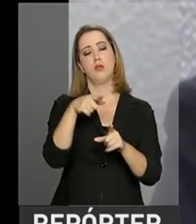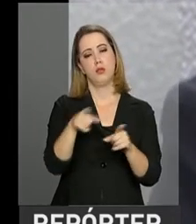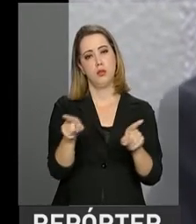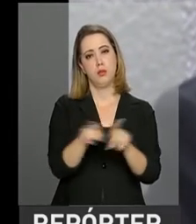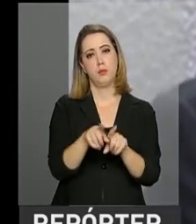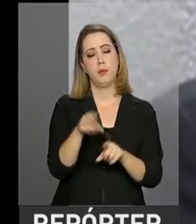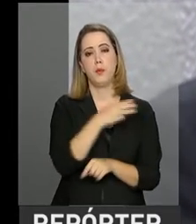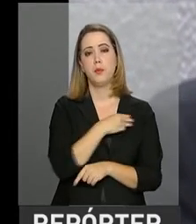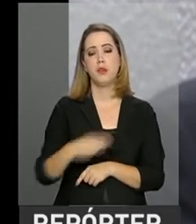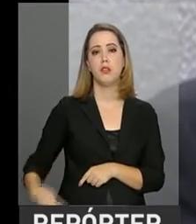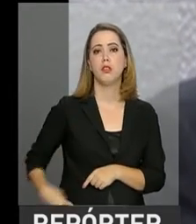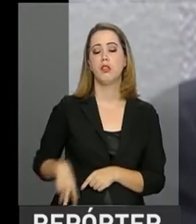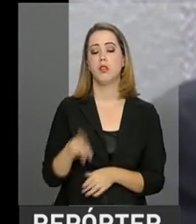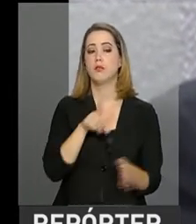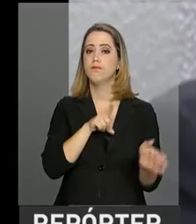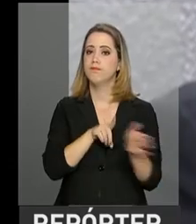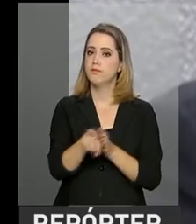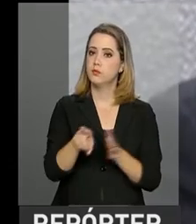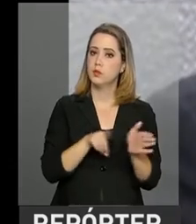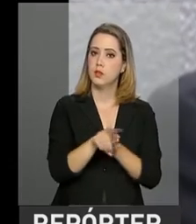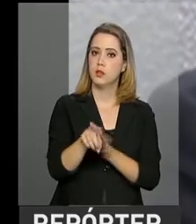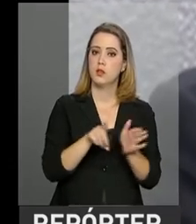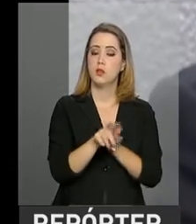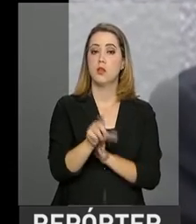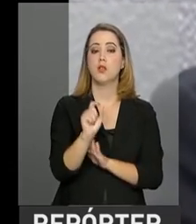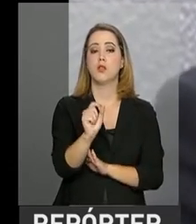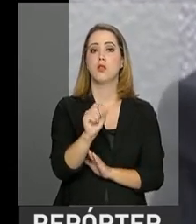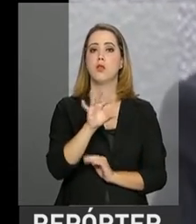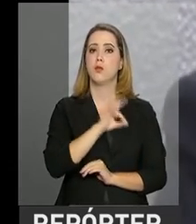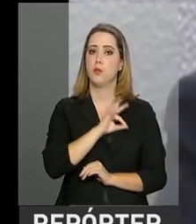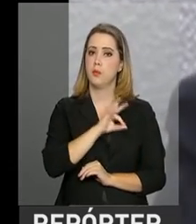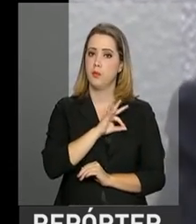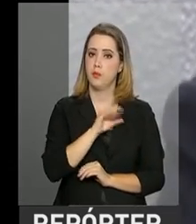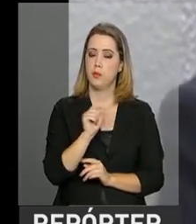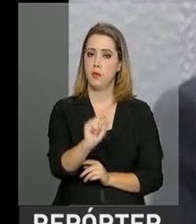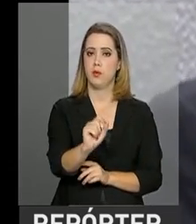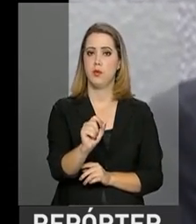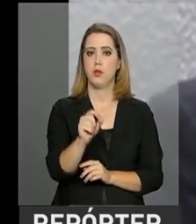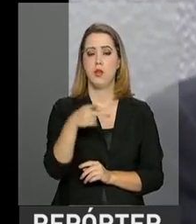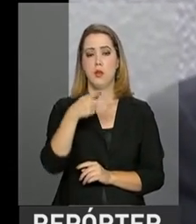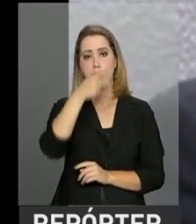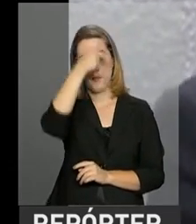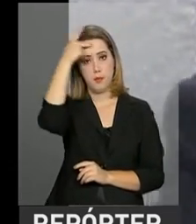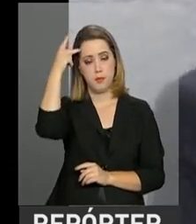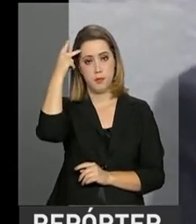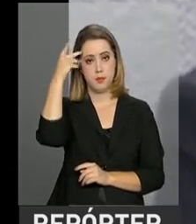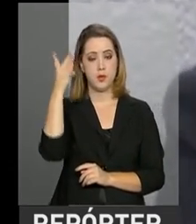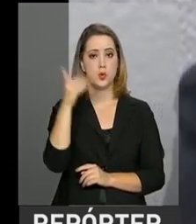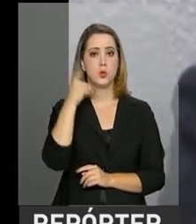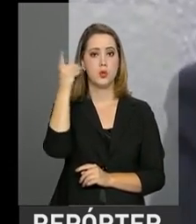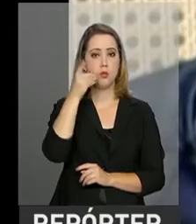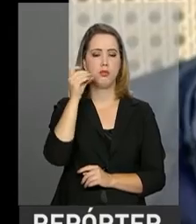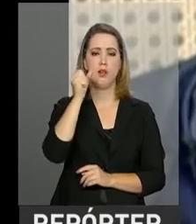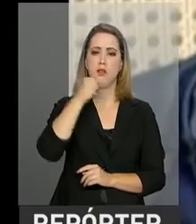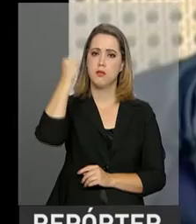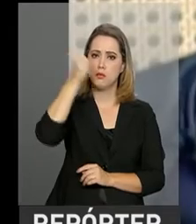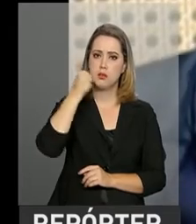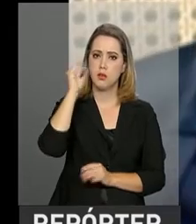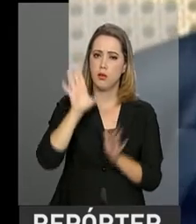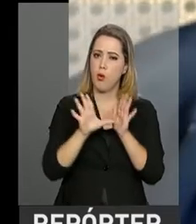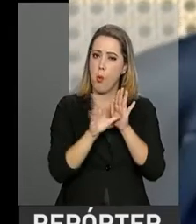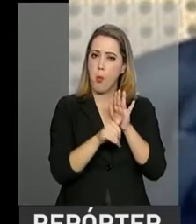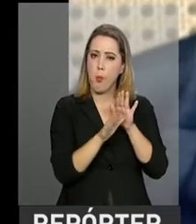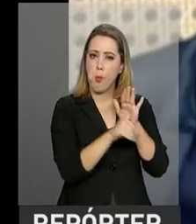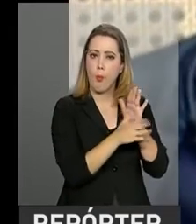o ministro relator dos inquéritos que investigam a suposta participação de parlamentares no desvio de recursos da